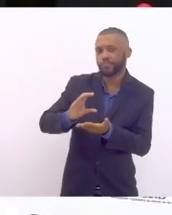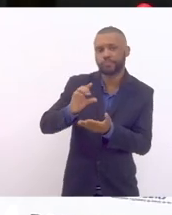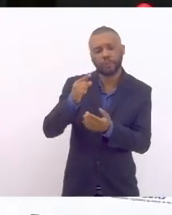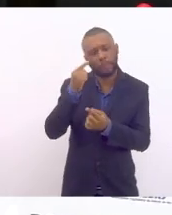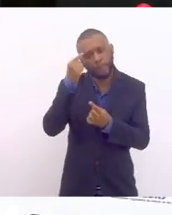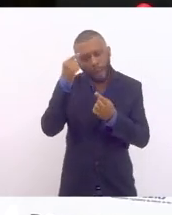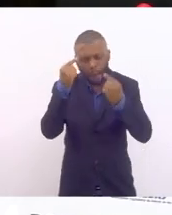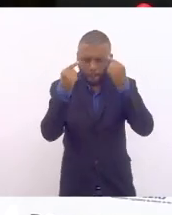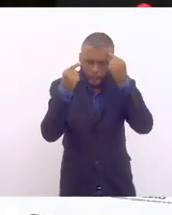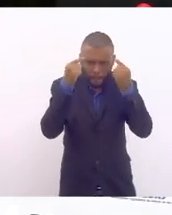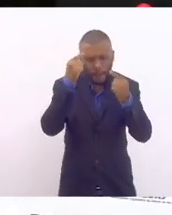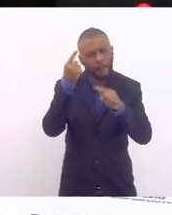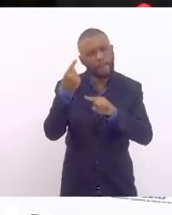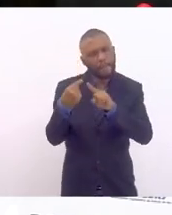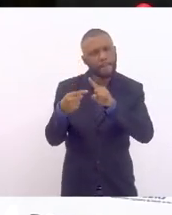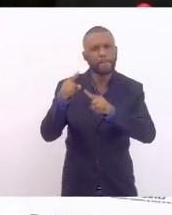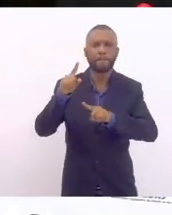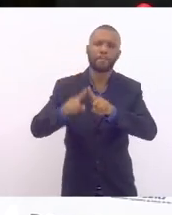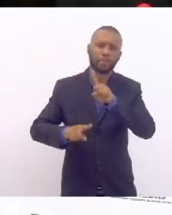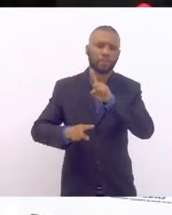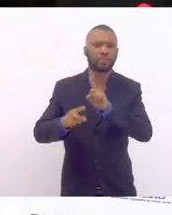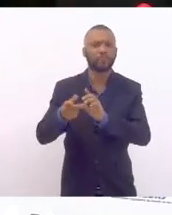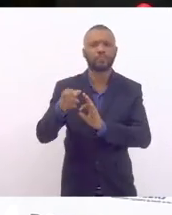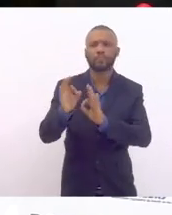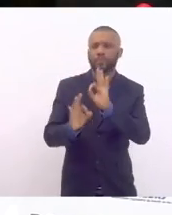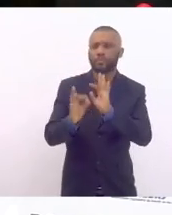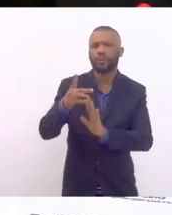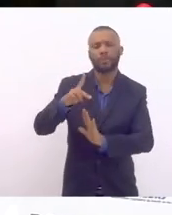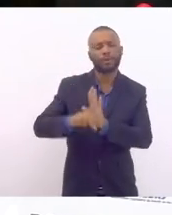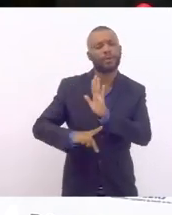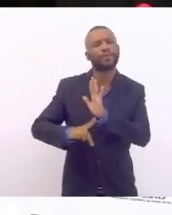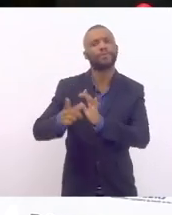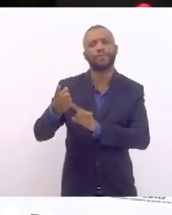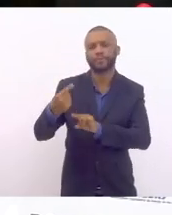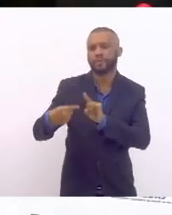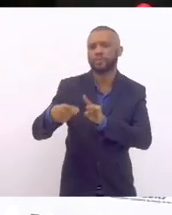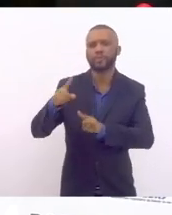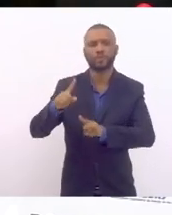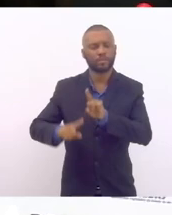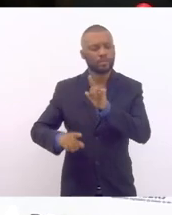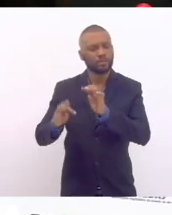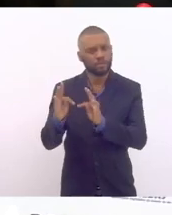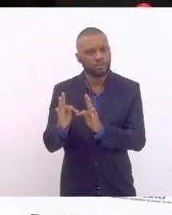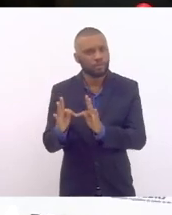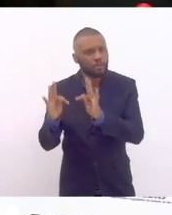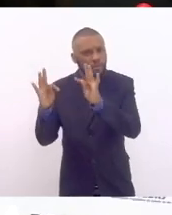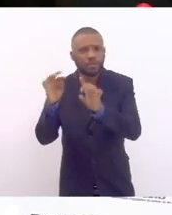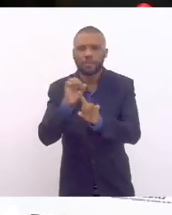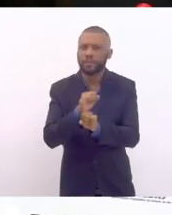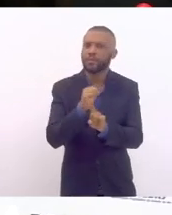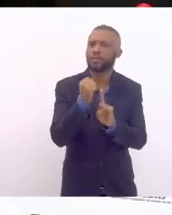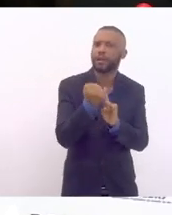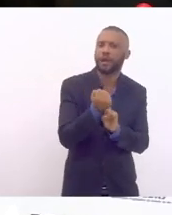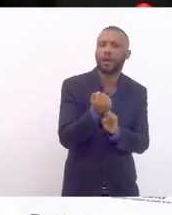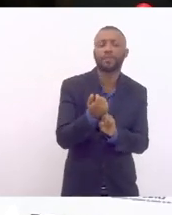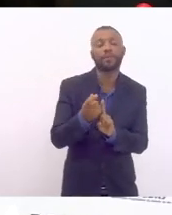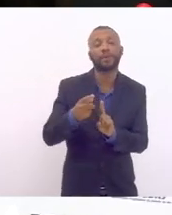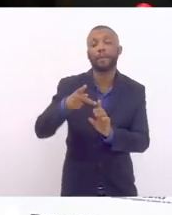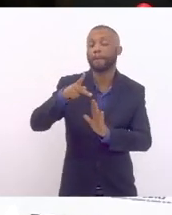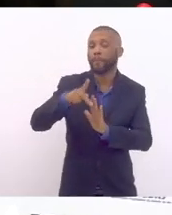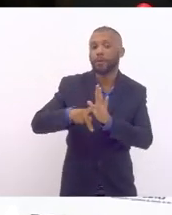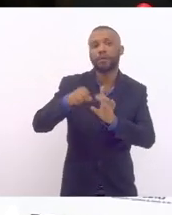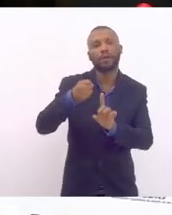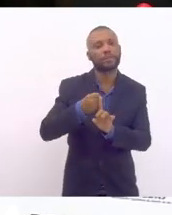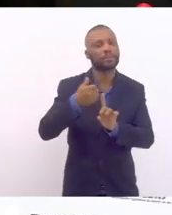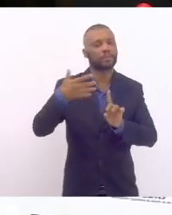inovação né pode gerar projetos de inovação tecnológica e inovação social projetos de extensão é